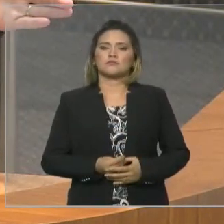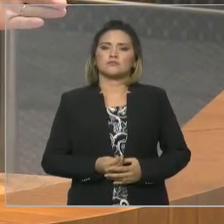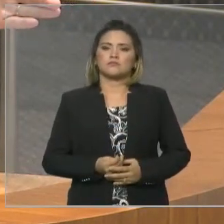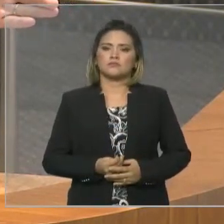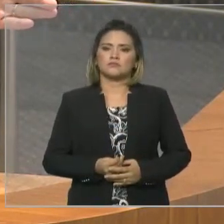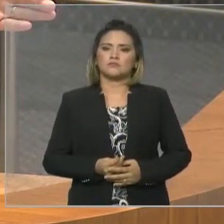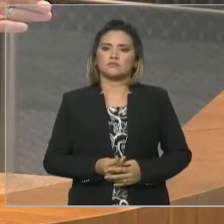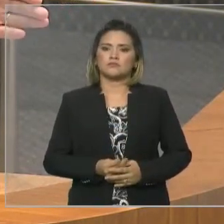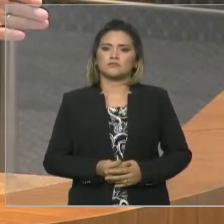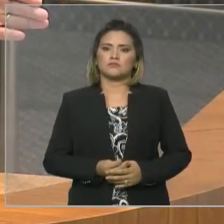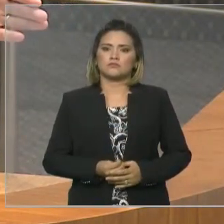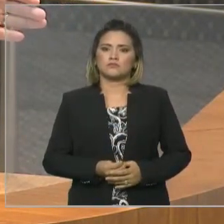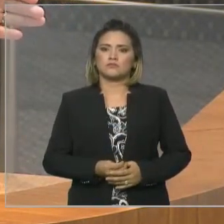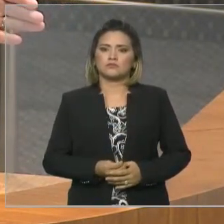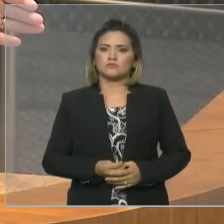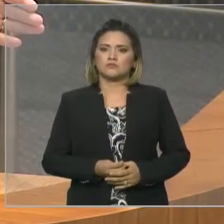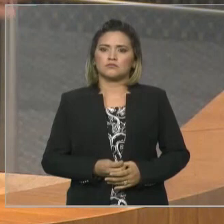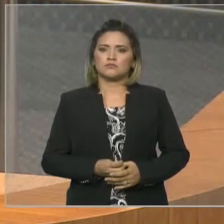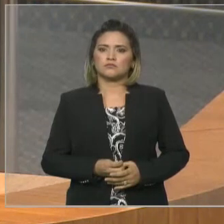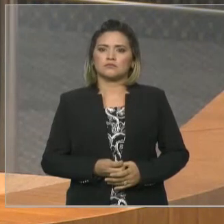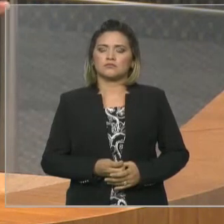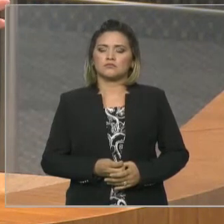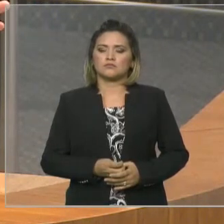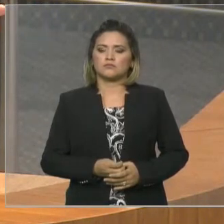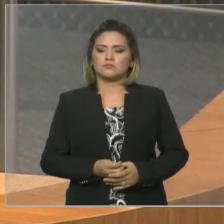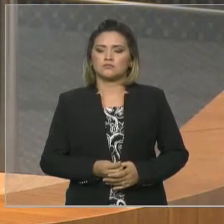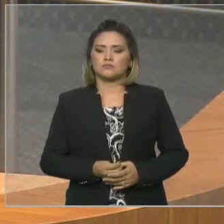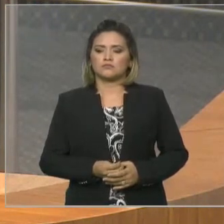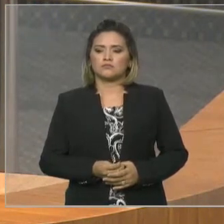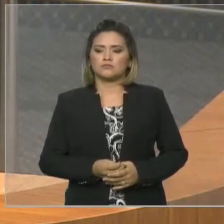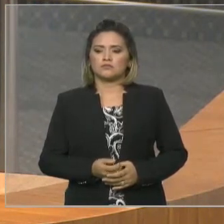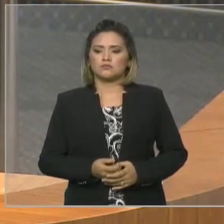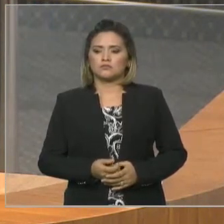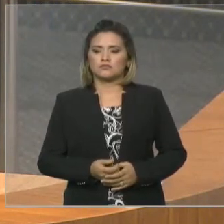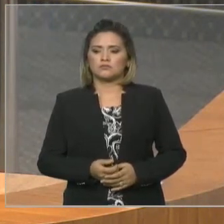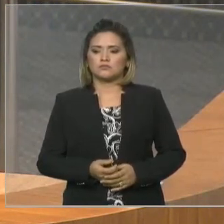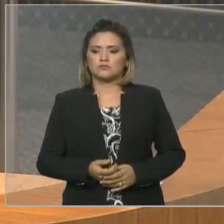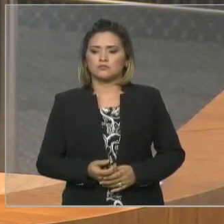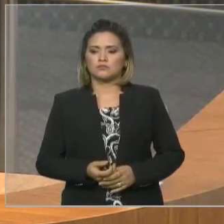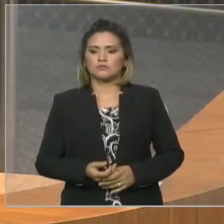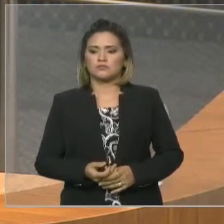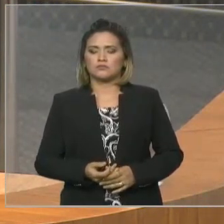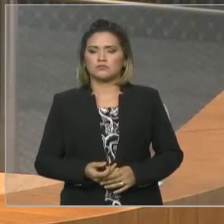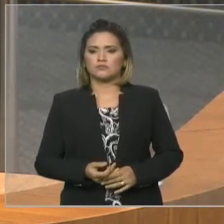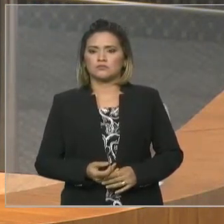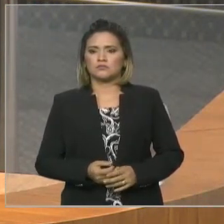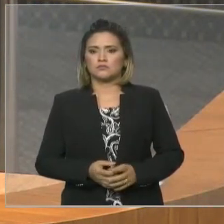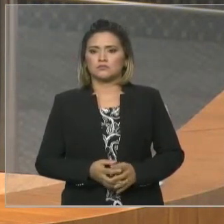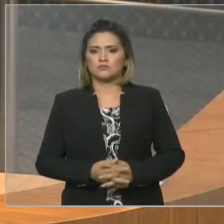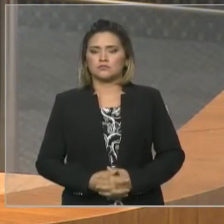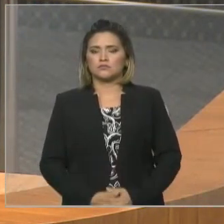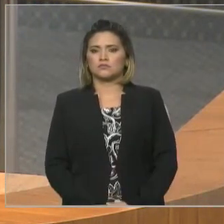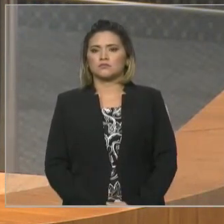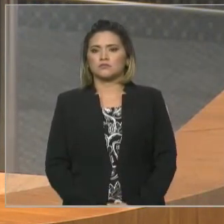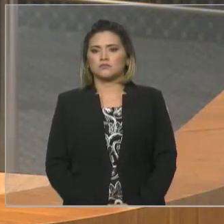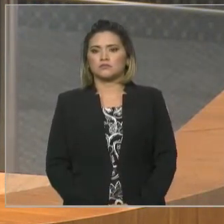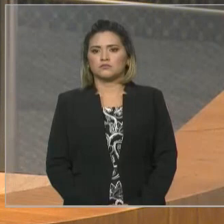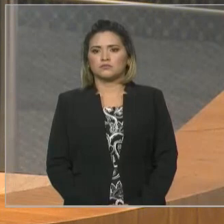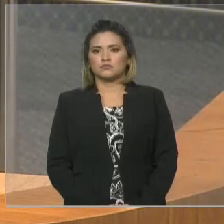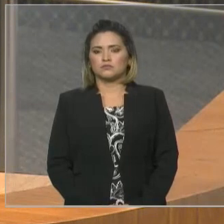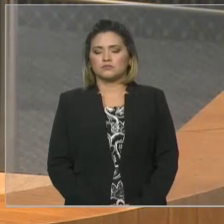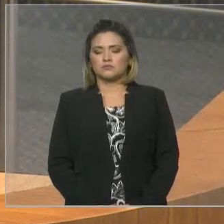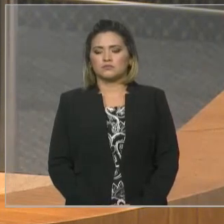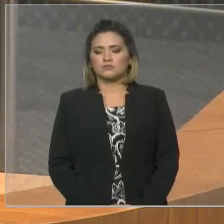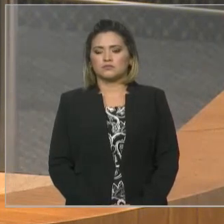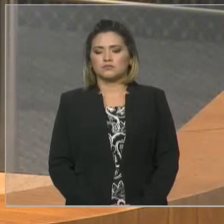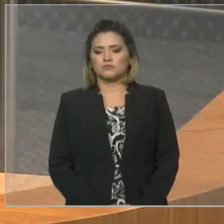além de ser insustentável, é de maneira irresponsável a maneira que foi feita no passado. São hospitais